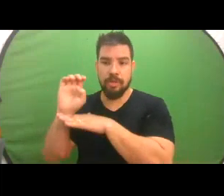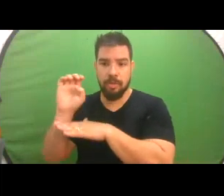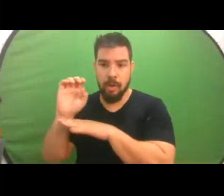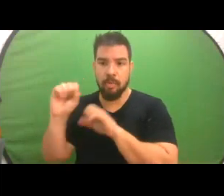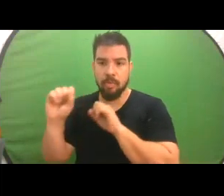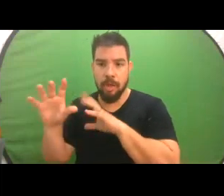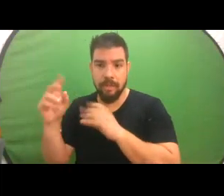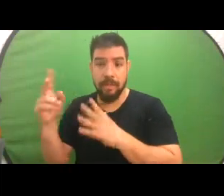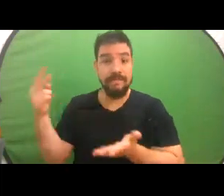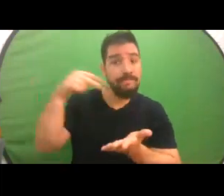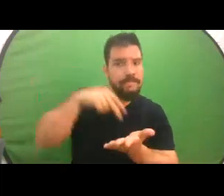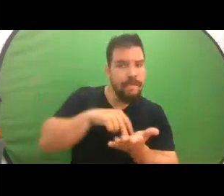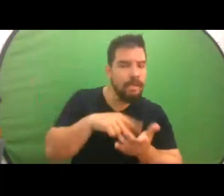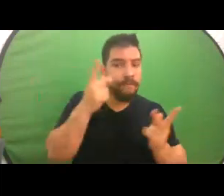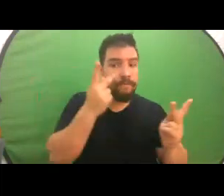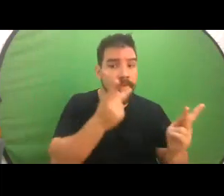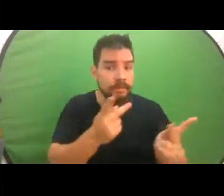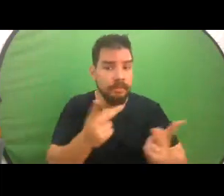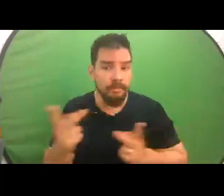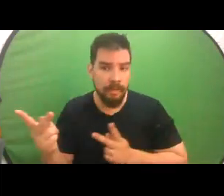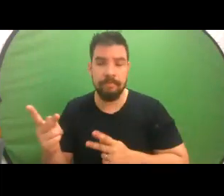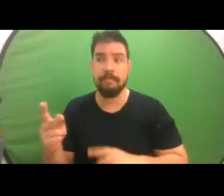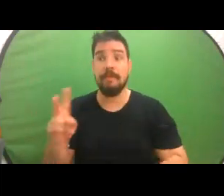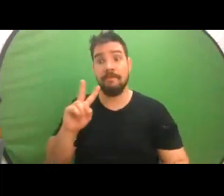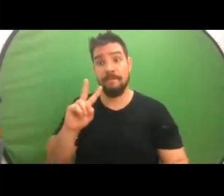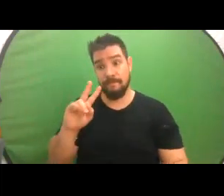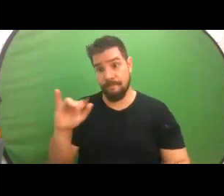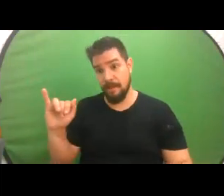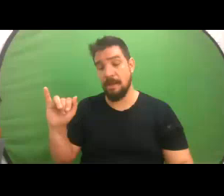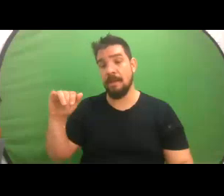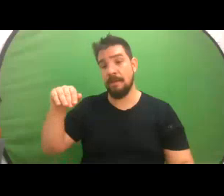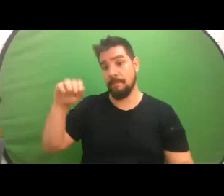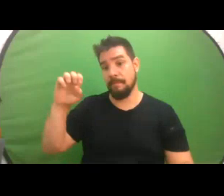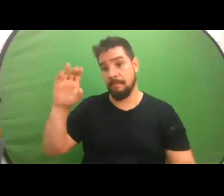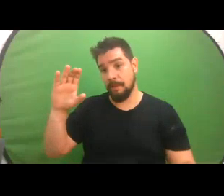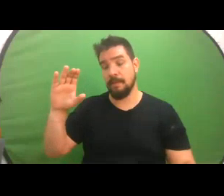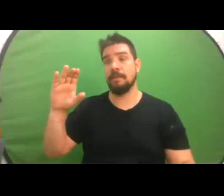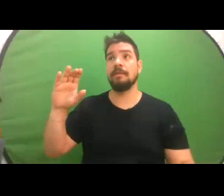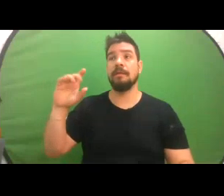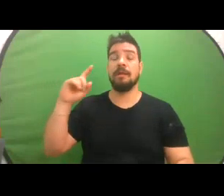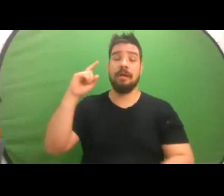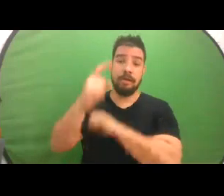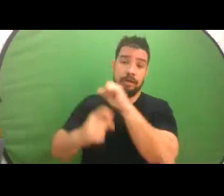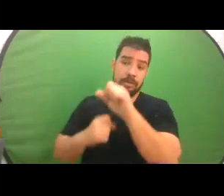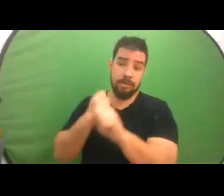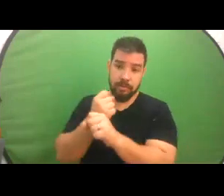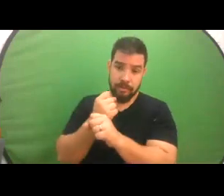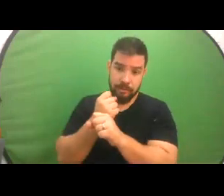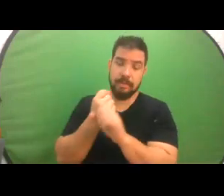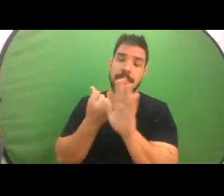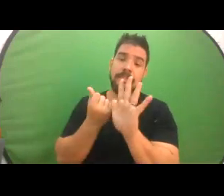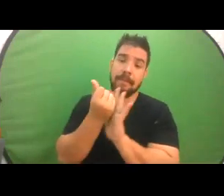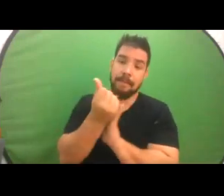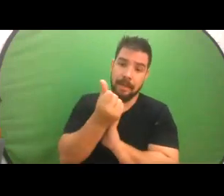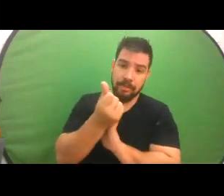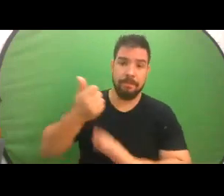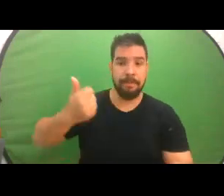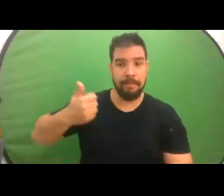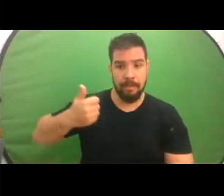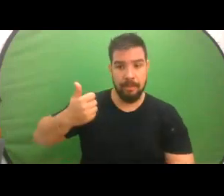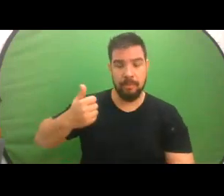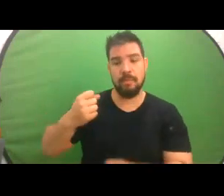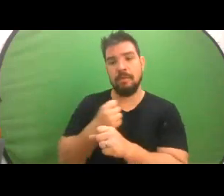né? A nossa visita está prevista para o ano que vem, 26, primeiro semestre de 26. Então, nós precisamos estar